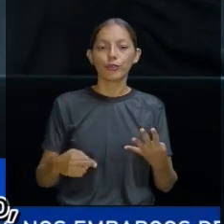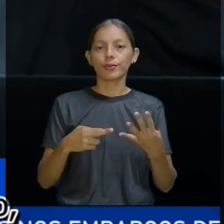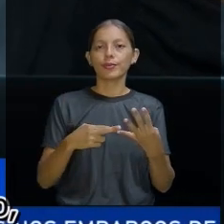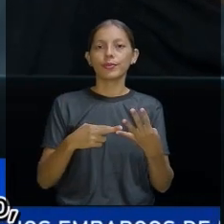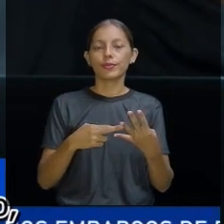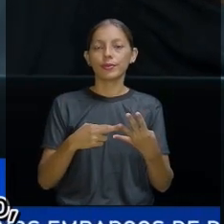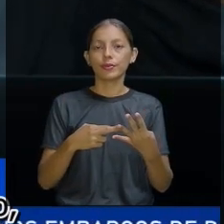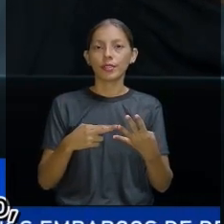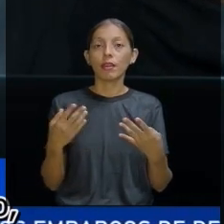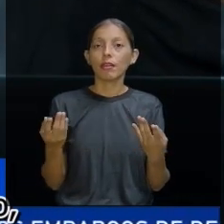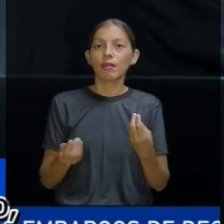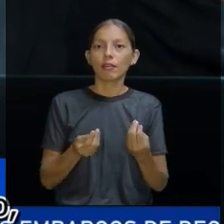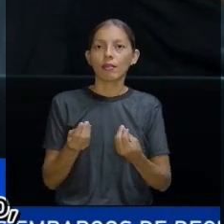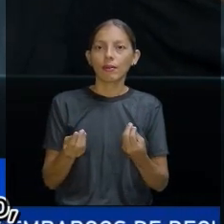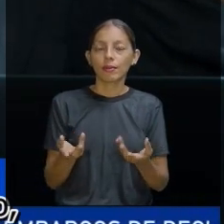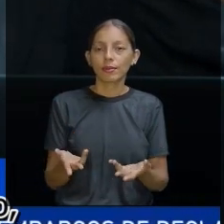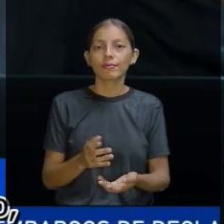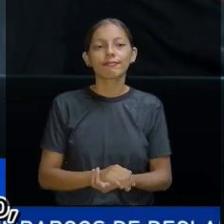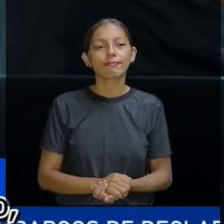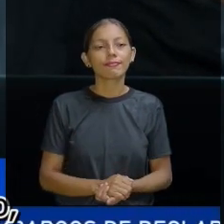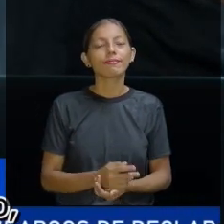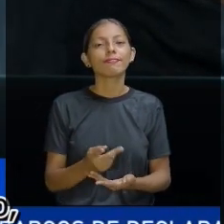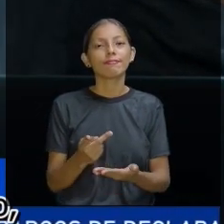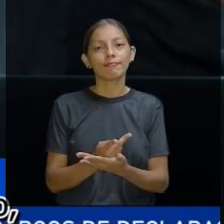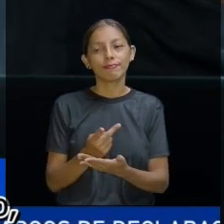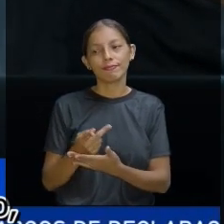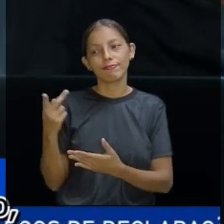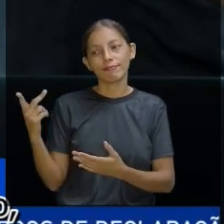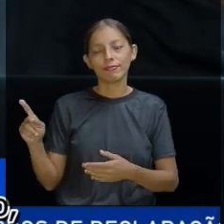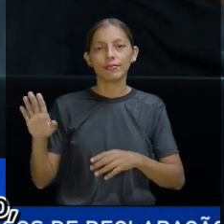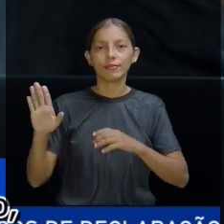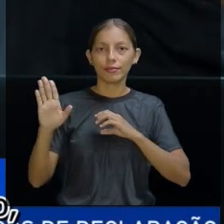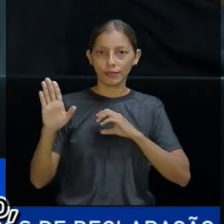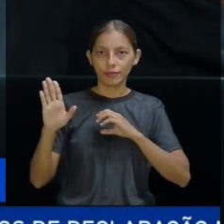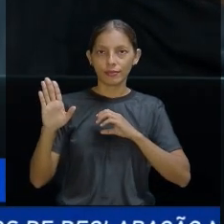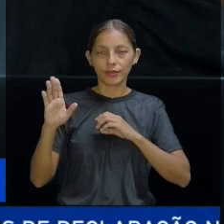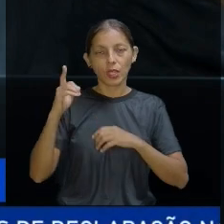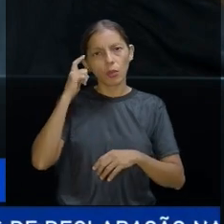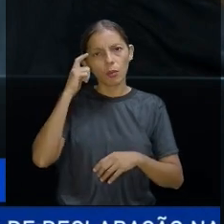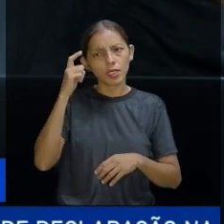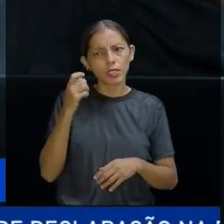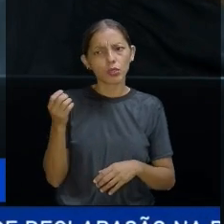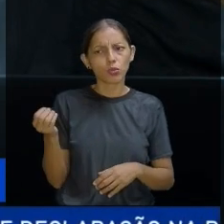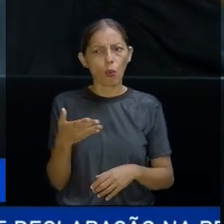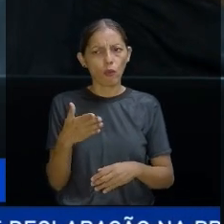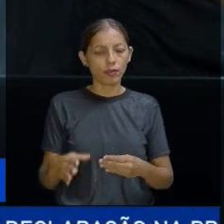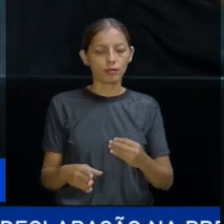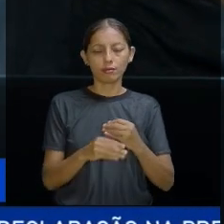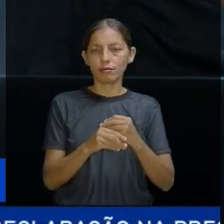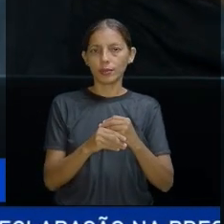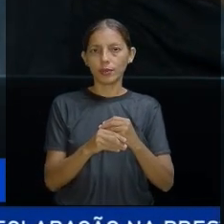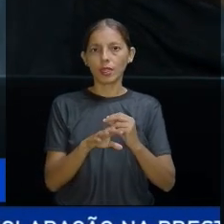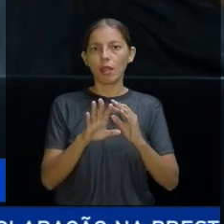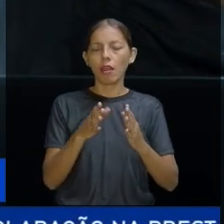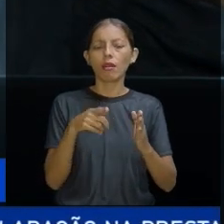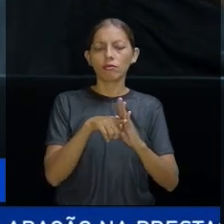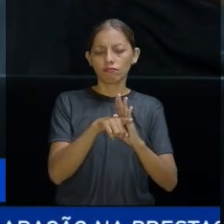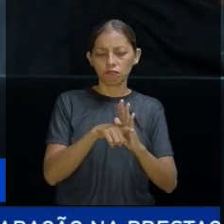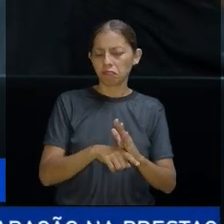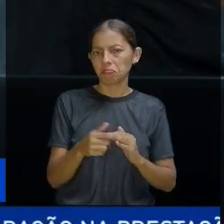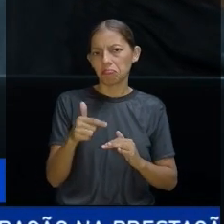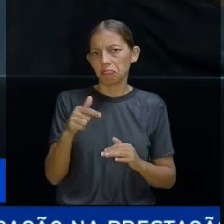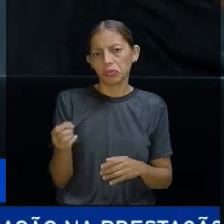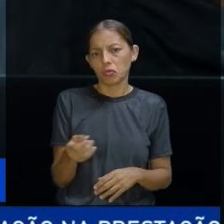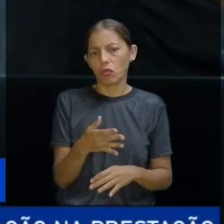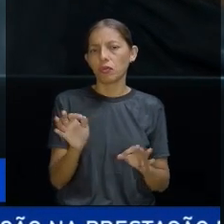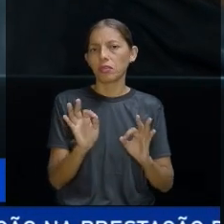se poderia haver algo novo, que realmente a Corte tivesse incorrido numa análise que não tivesse apreciado, né, algo